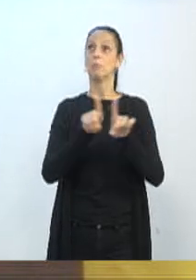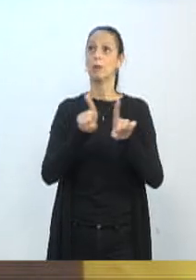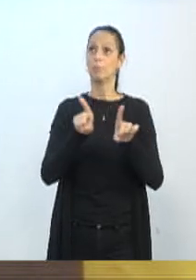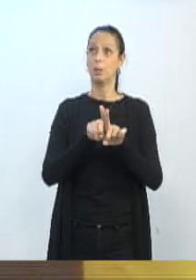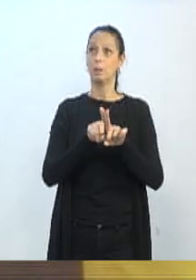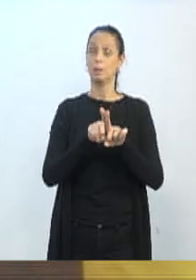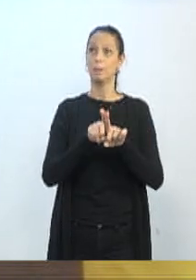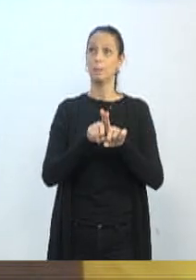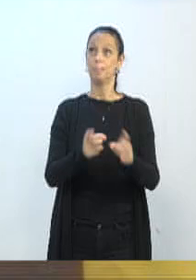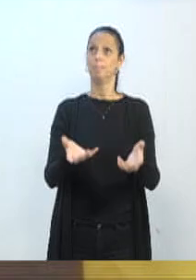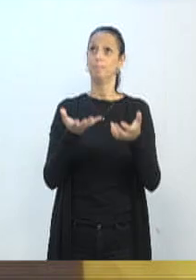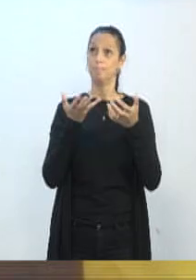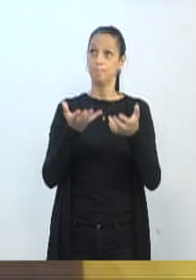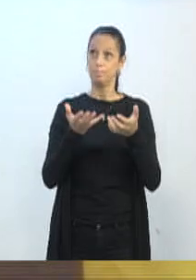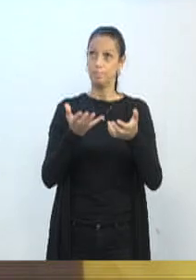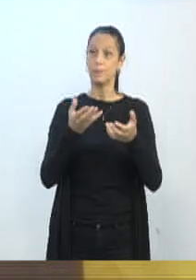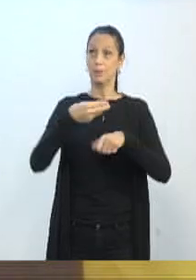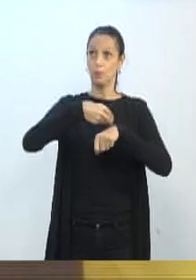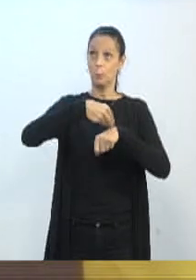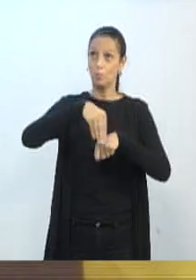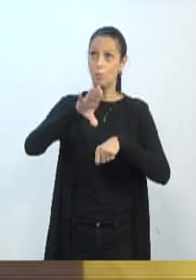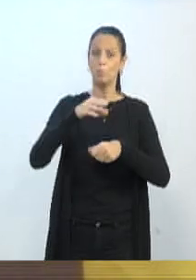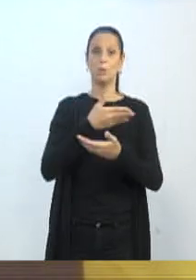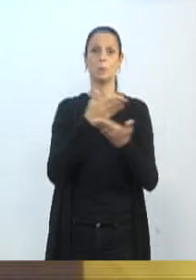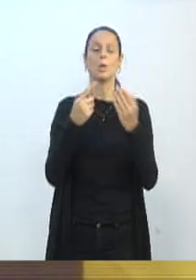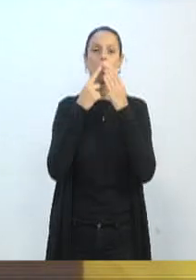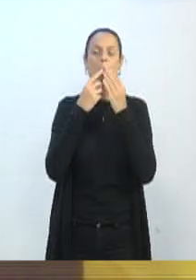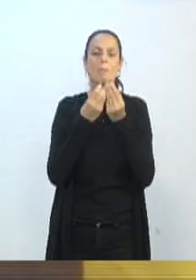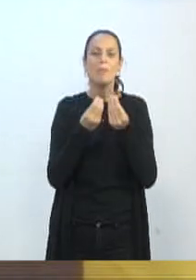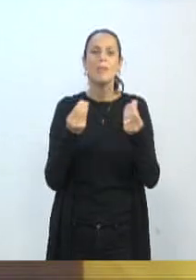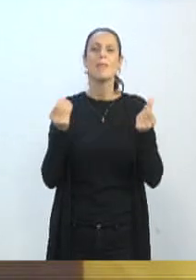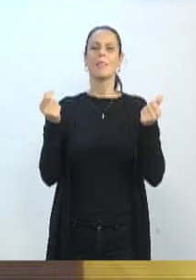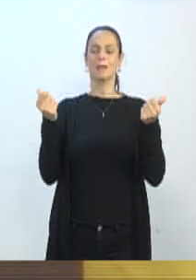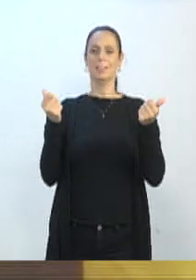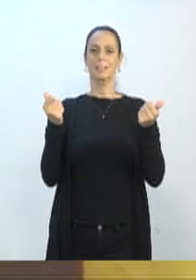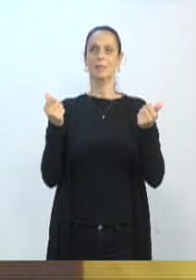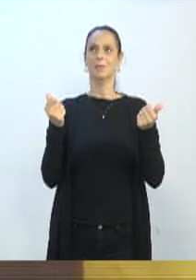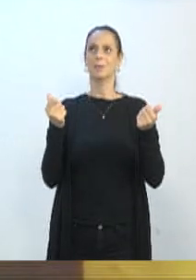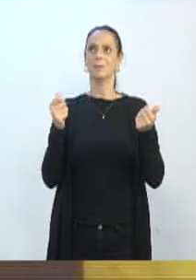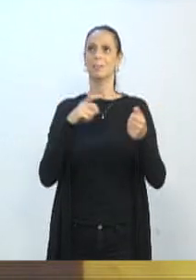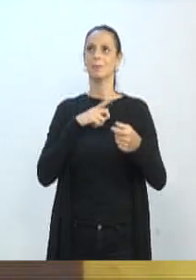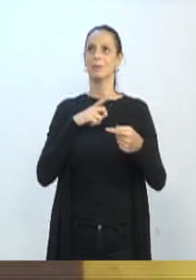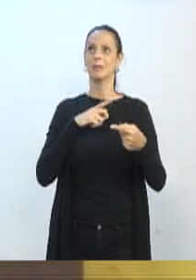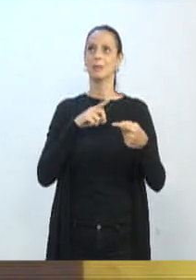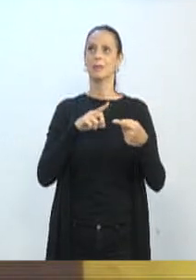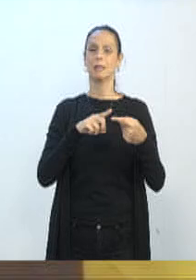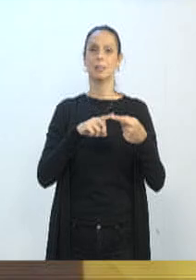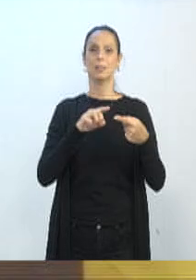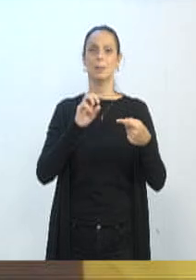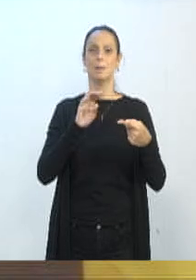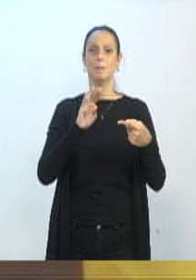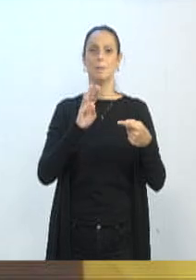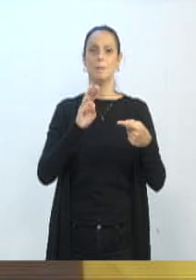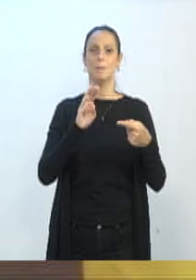quero aqui também compartilhar os sabores um blendy merlot